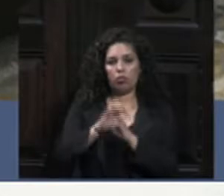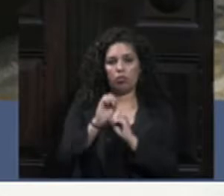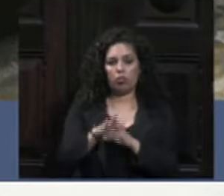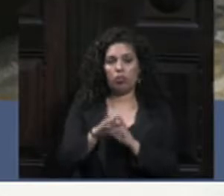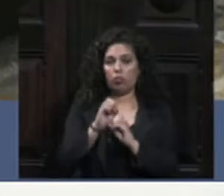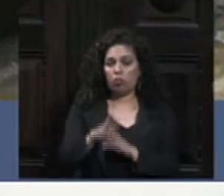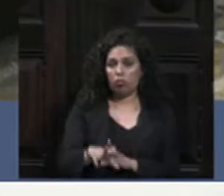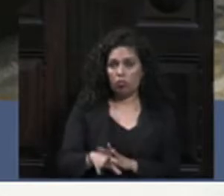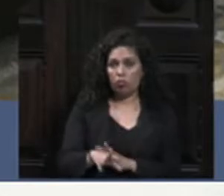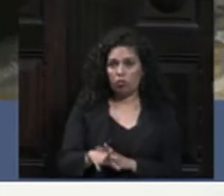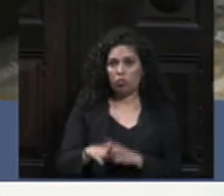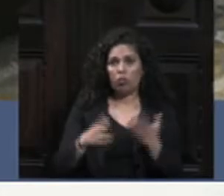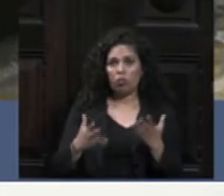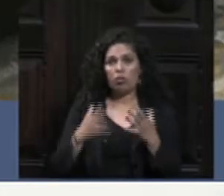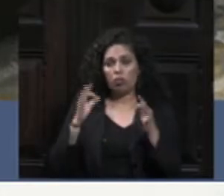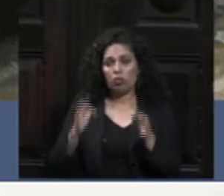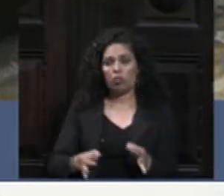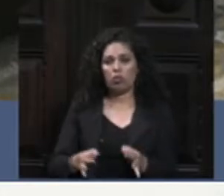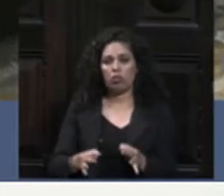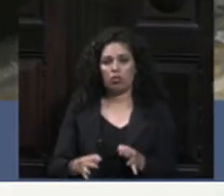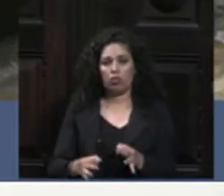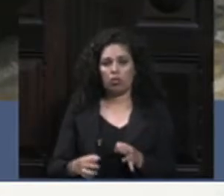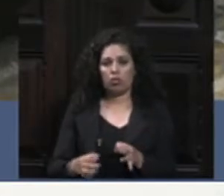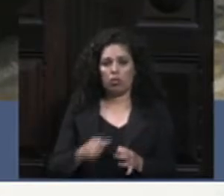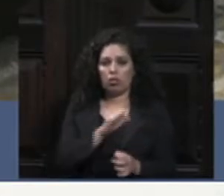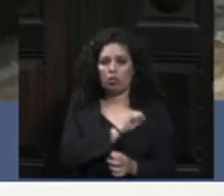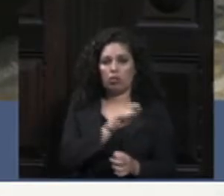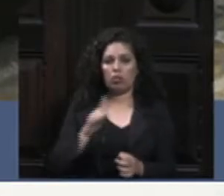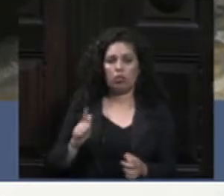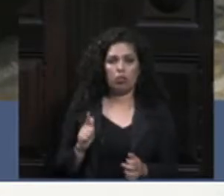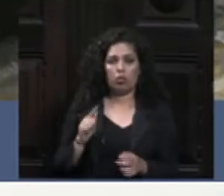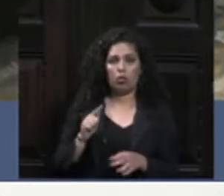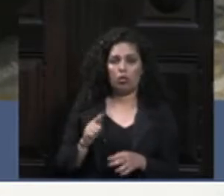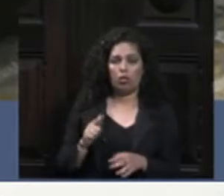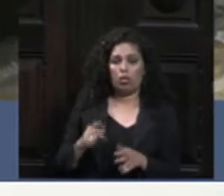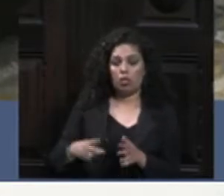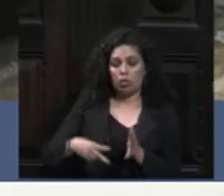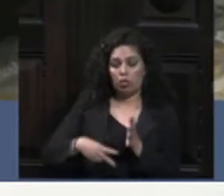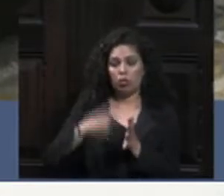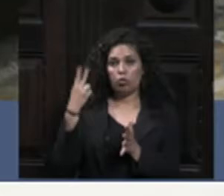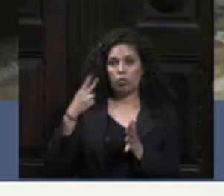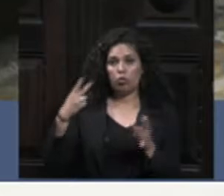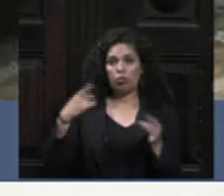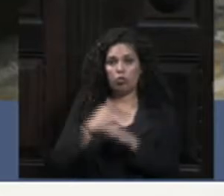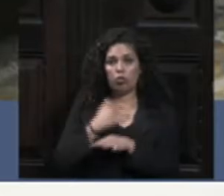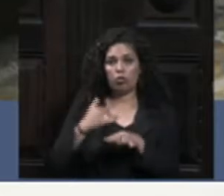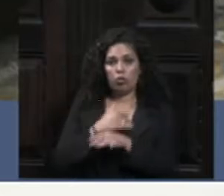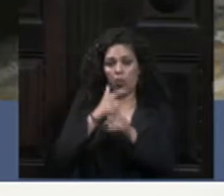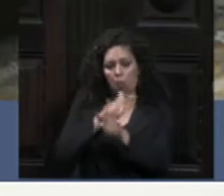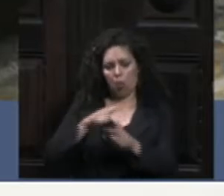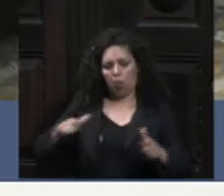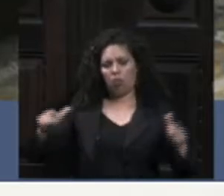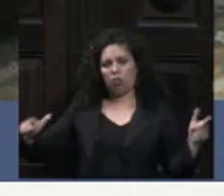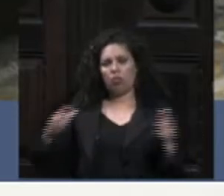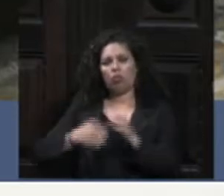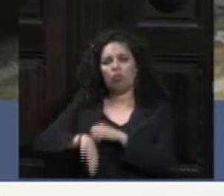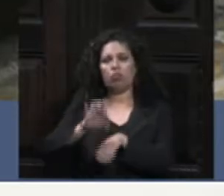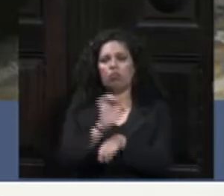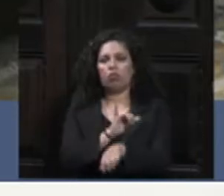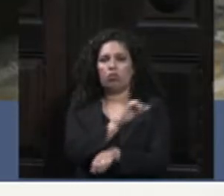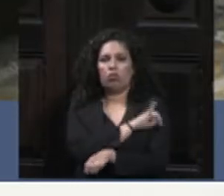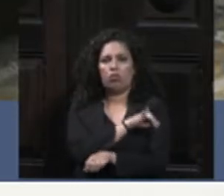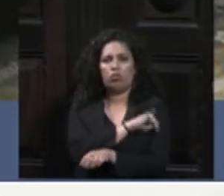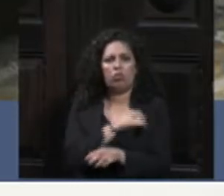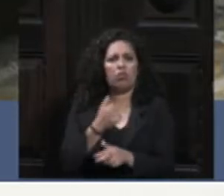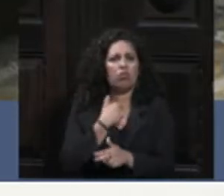maior cidade do estado esteja passando por uma greve tão duradoura, com milhares de crianças e adolescentes